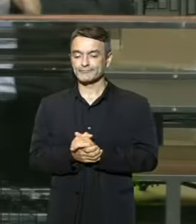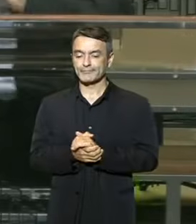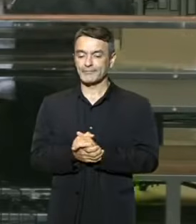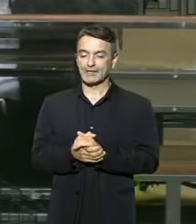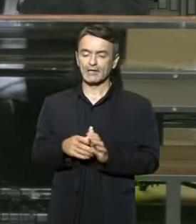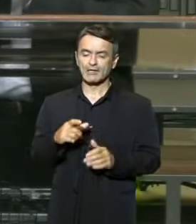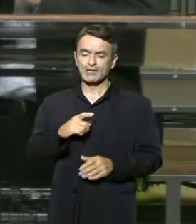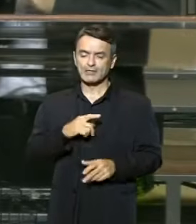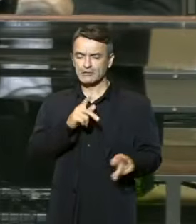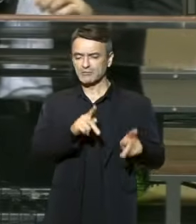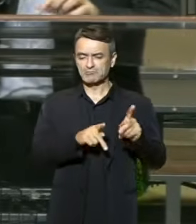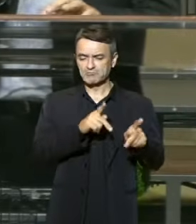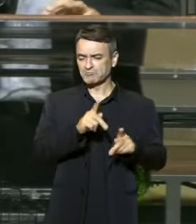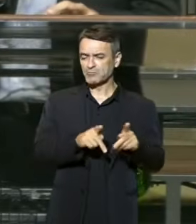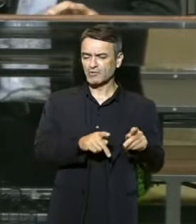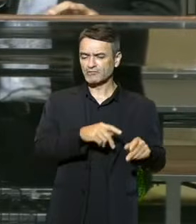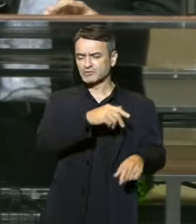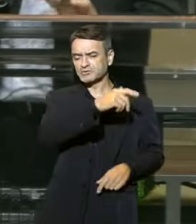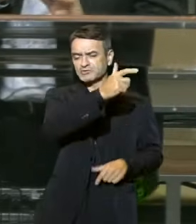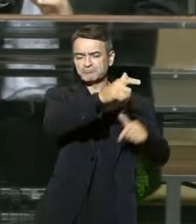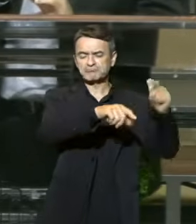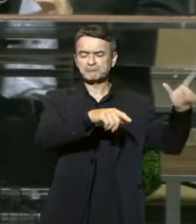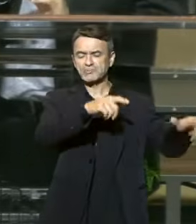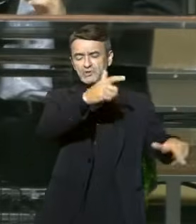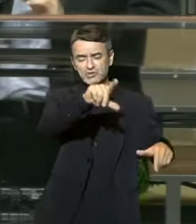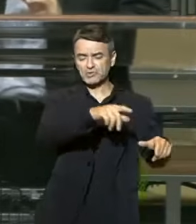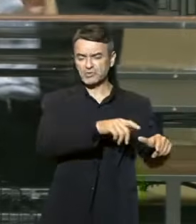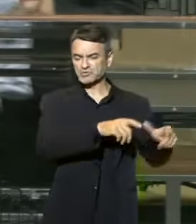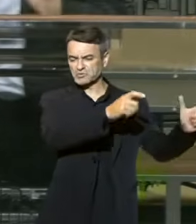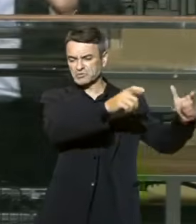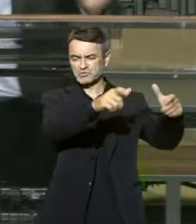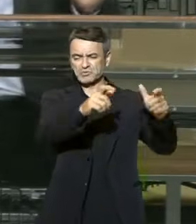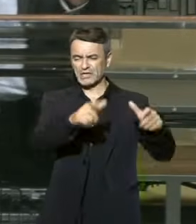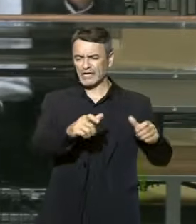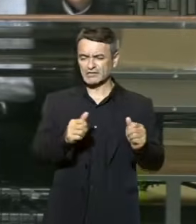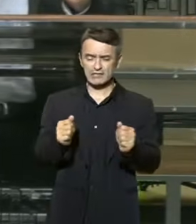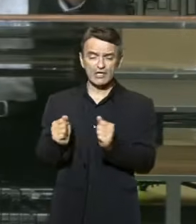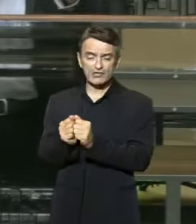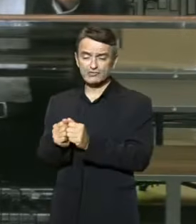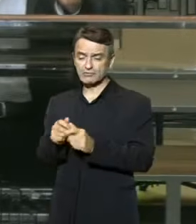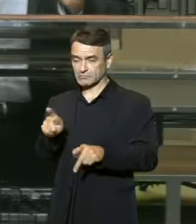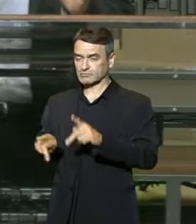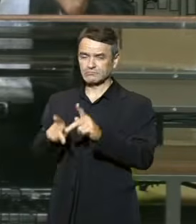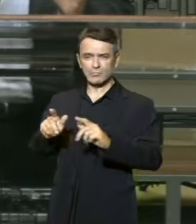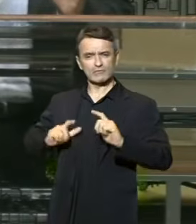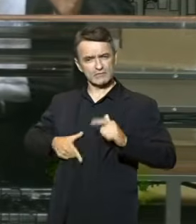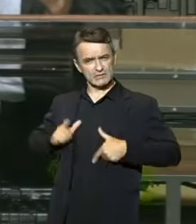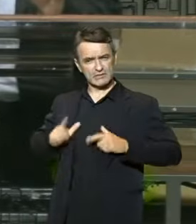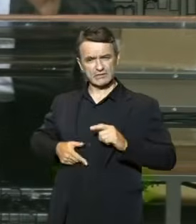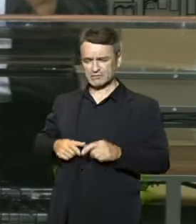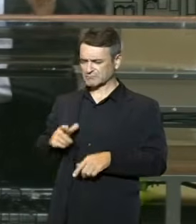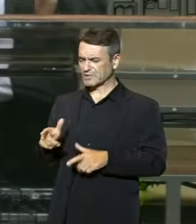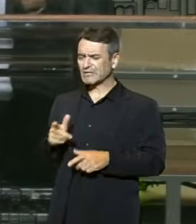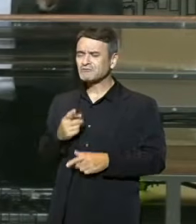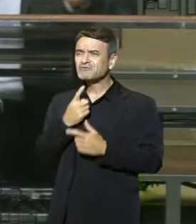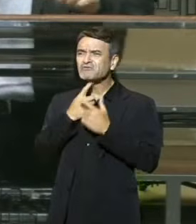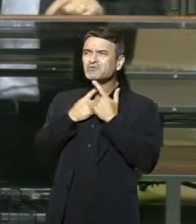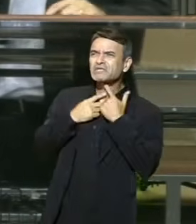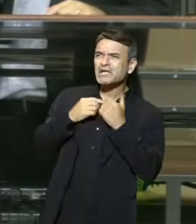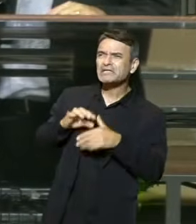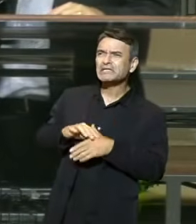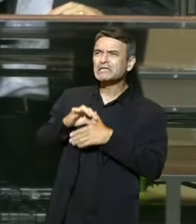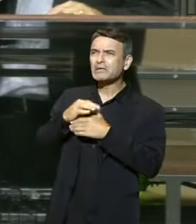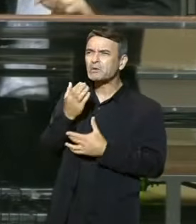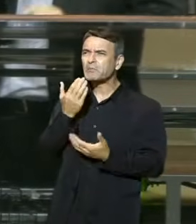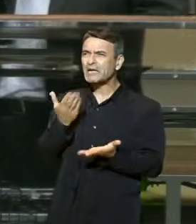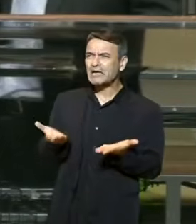Havia estrangeiros viajando com os israelitas. Eles estavam com muita vontade agora de comer carne. E até mesmo os